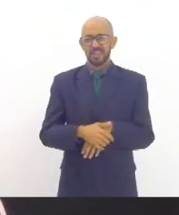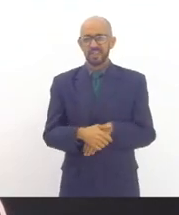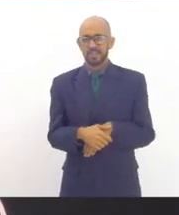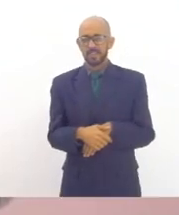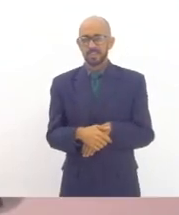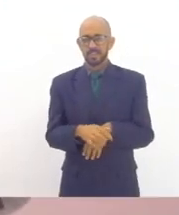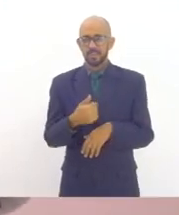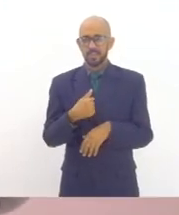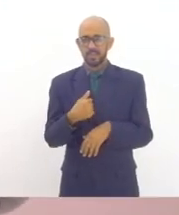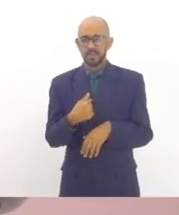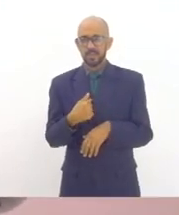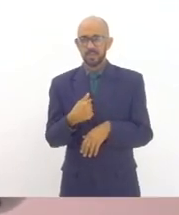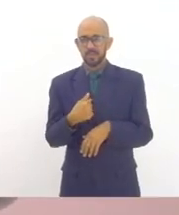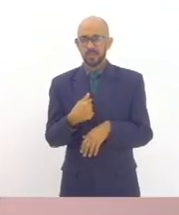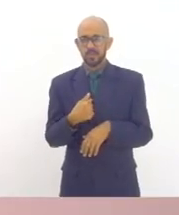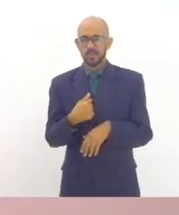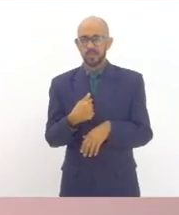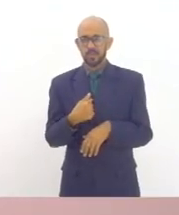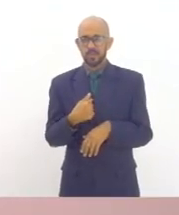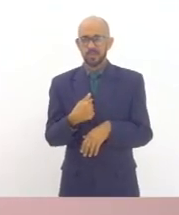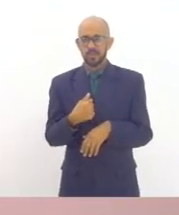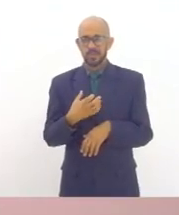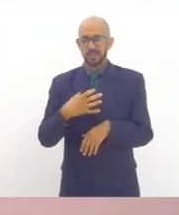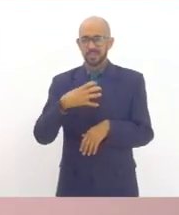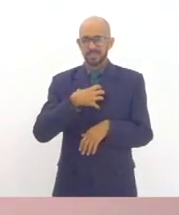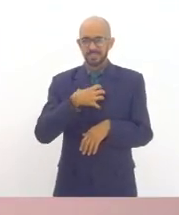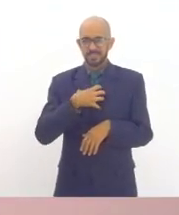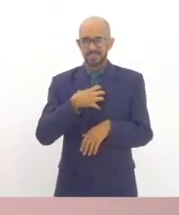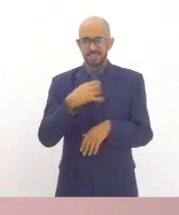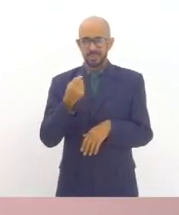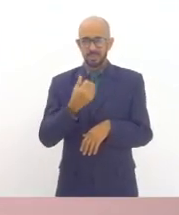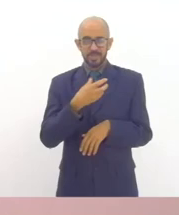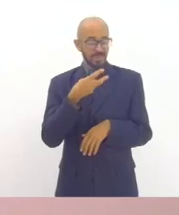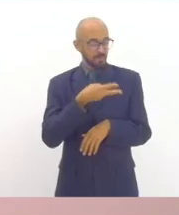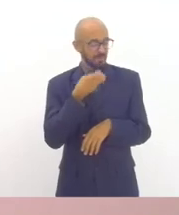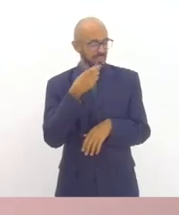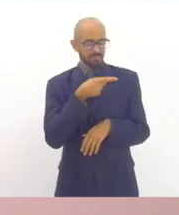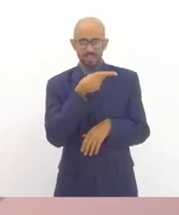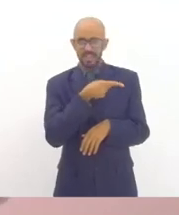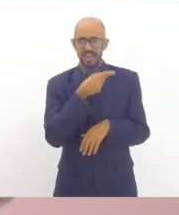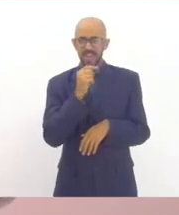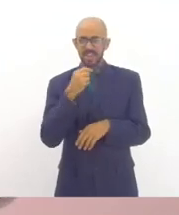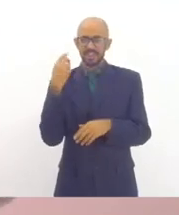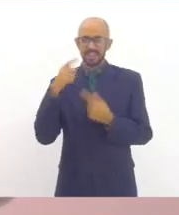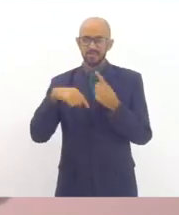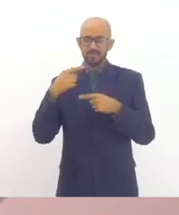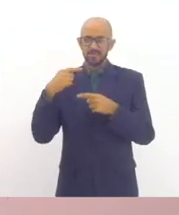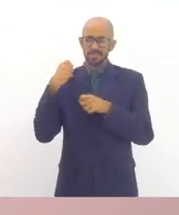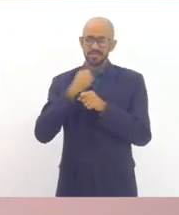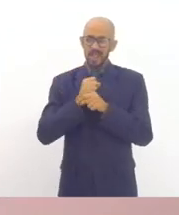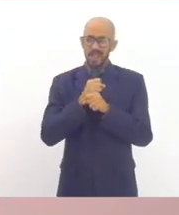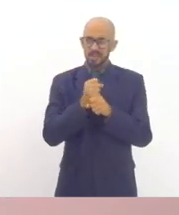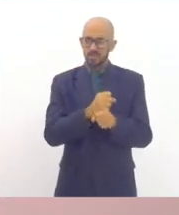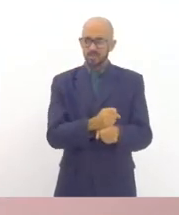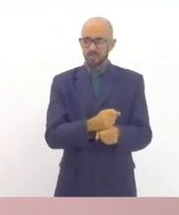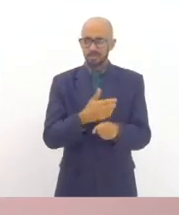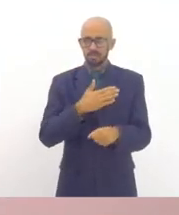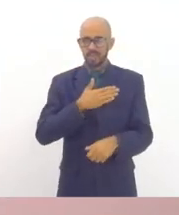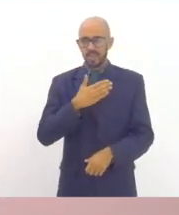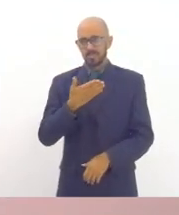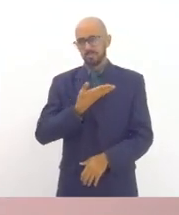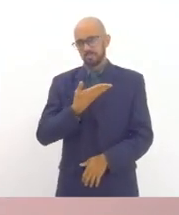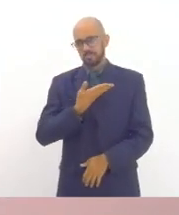Eu fiquei muito abalada quando eu reconheci, depois de tantos anos, a minha